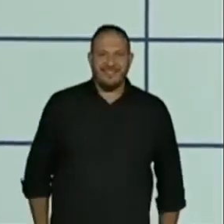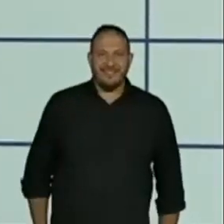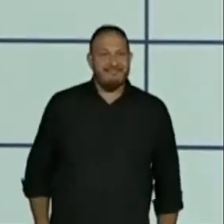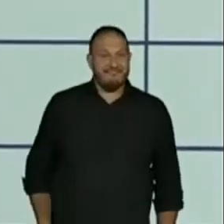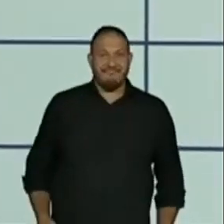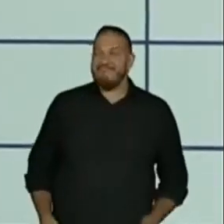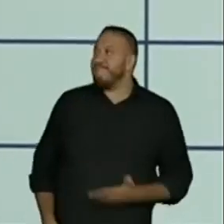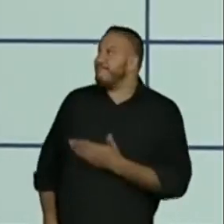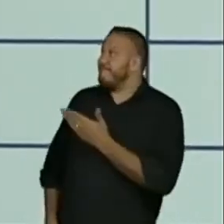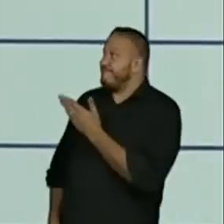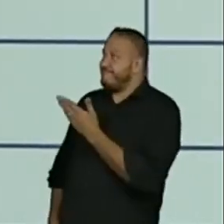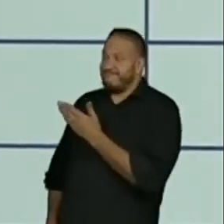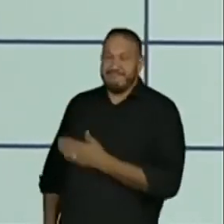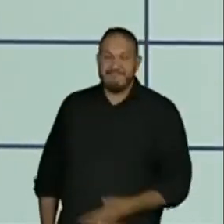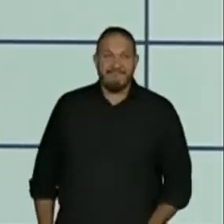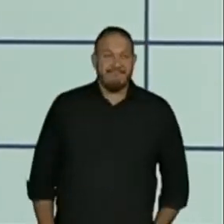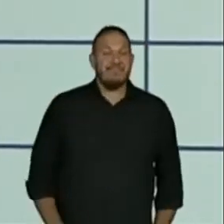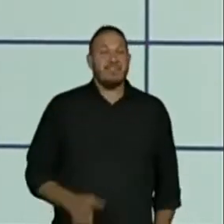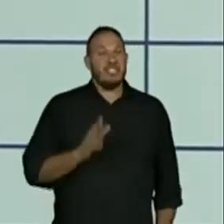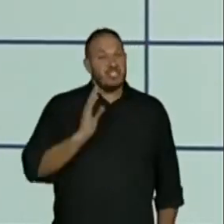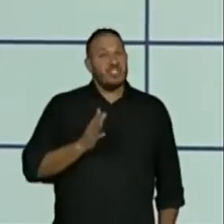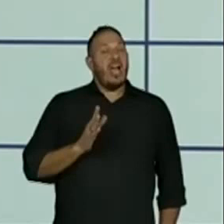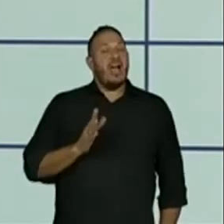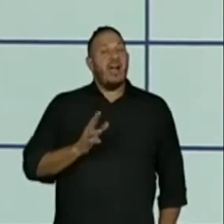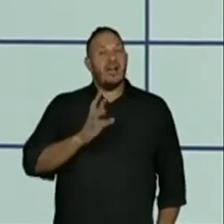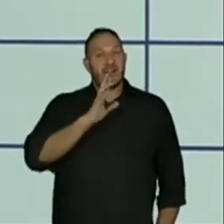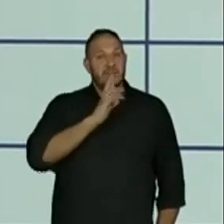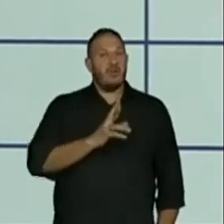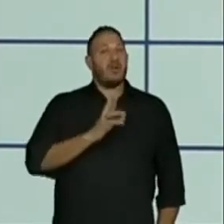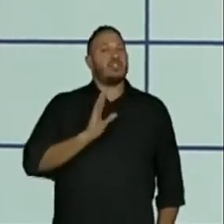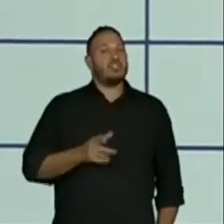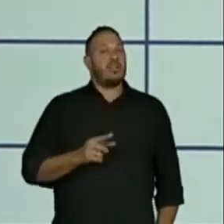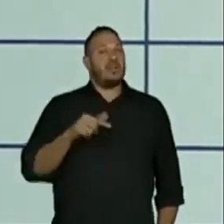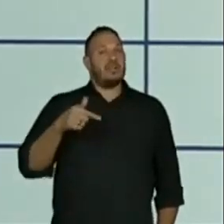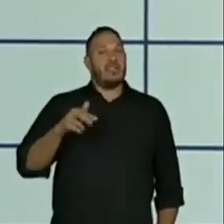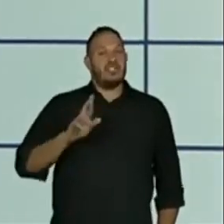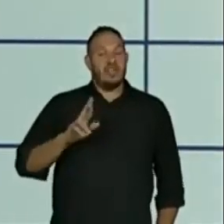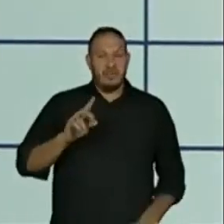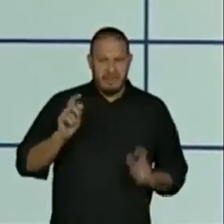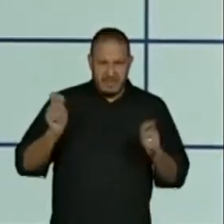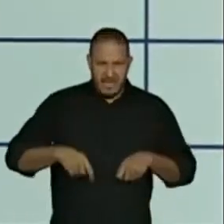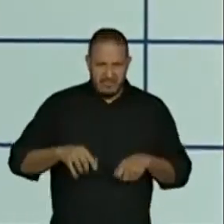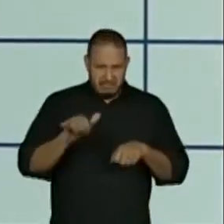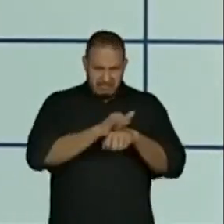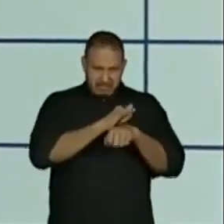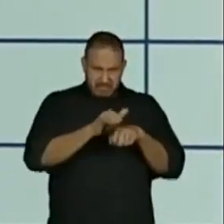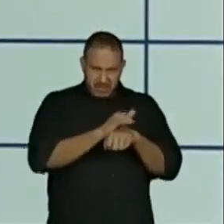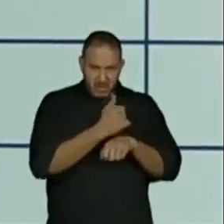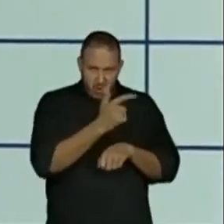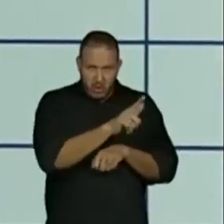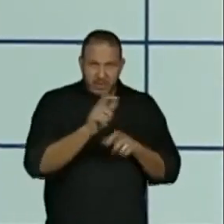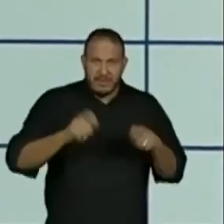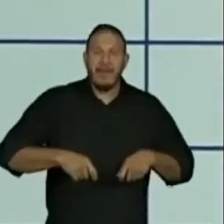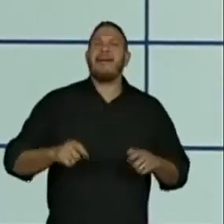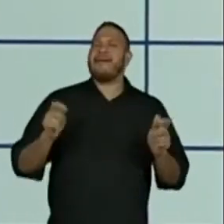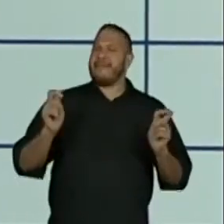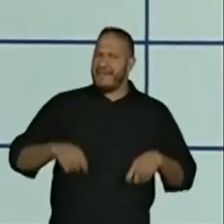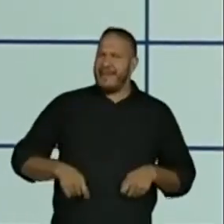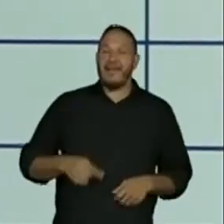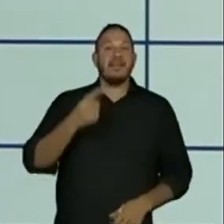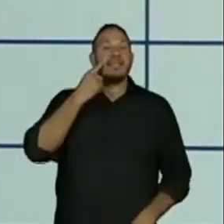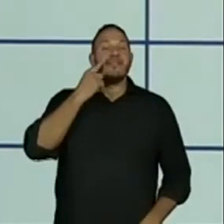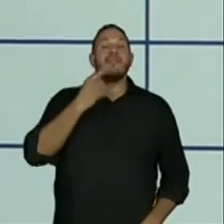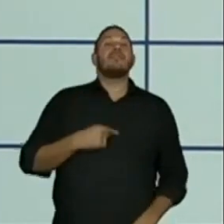Coloco a vírgula, já tenho um resultado, mas posso fazer isso de uma outra maneira. Vamos multiplicar, então, por